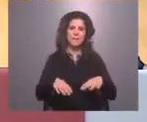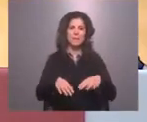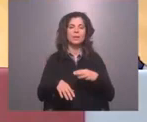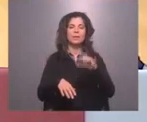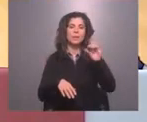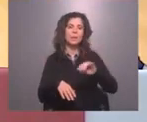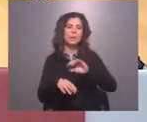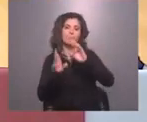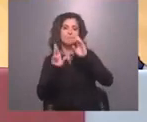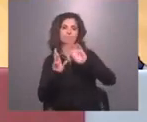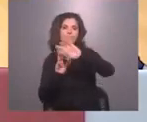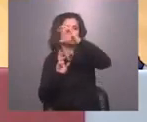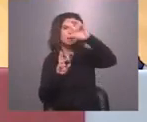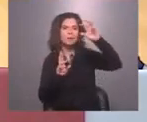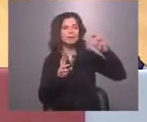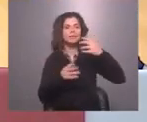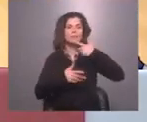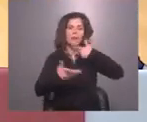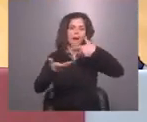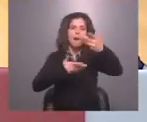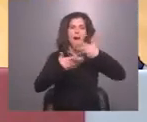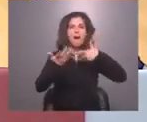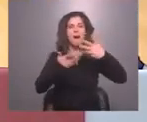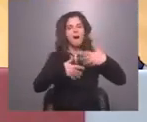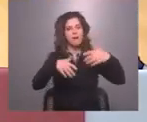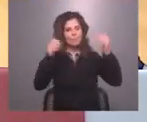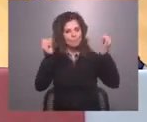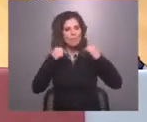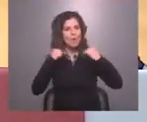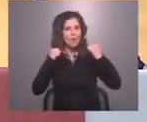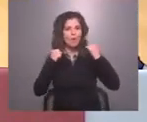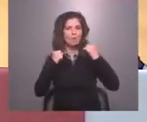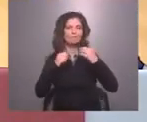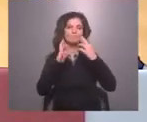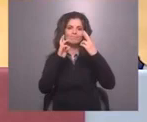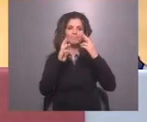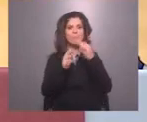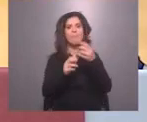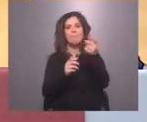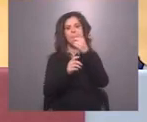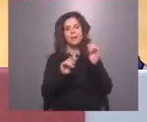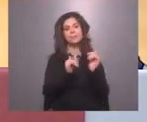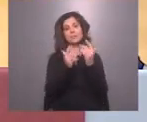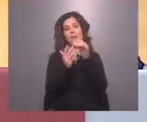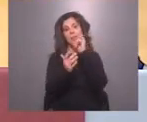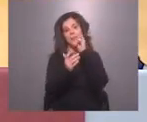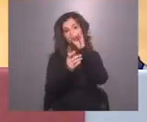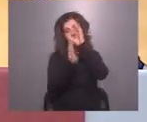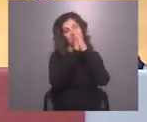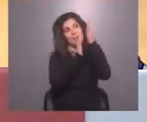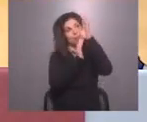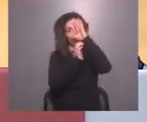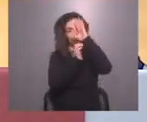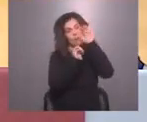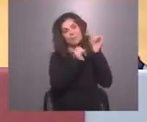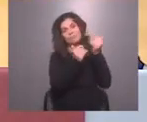pelo entendimento e pela concórdia, alcancem a paz que Deus anuncia.